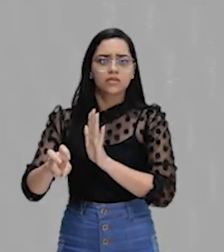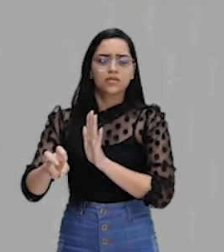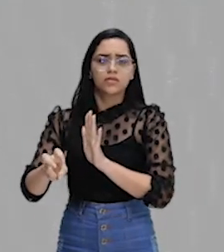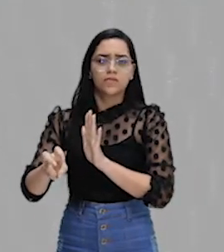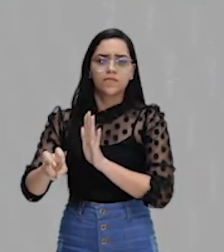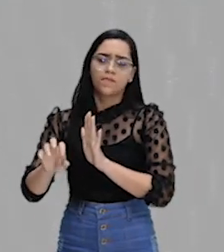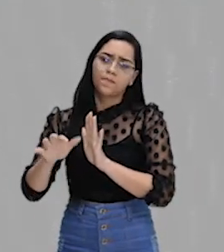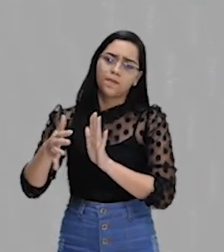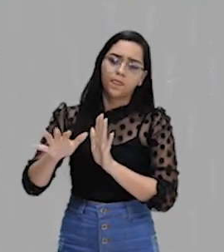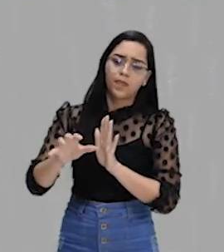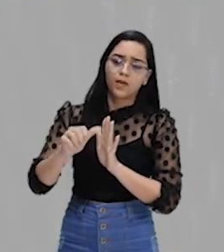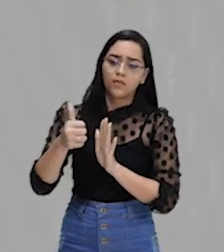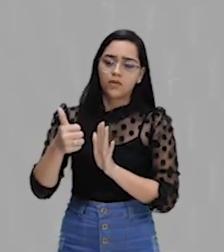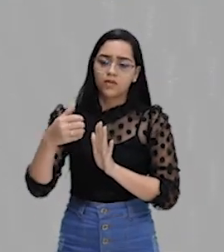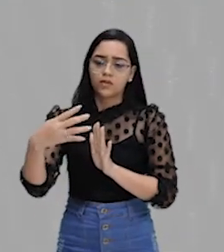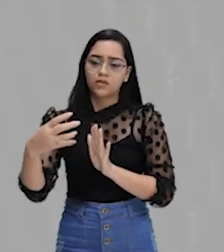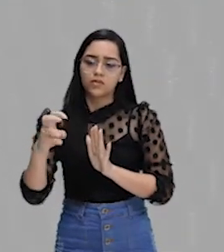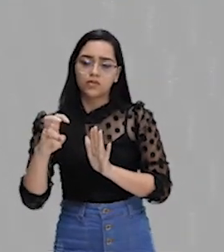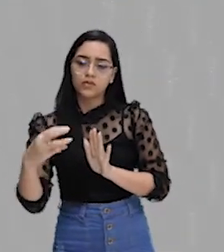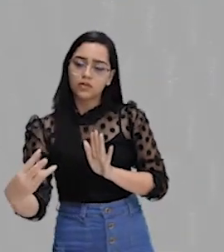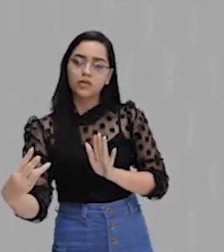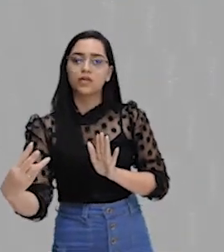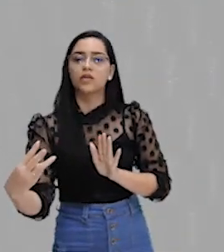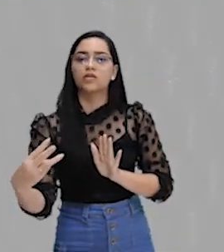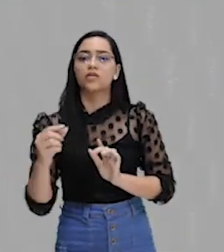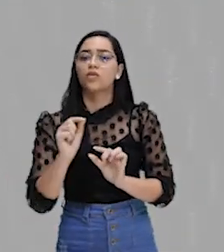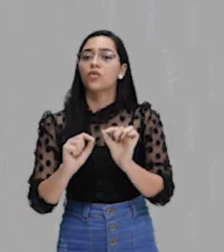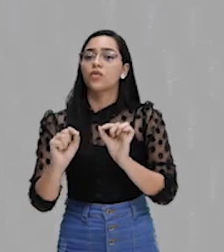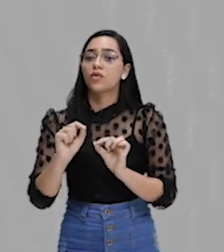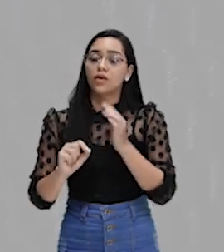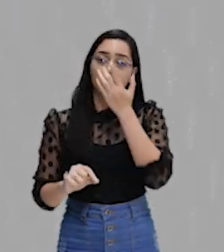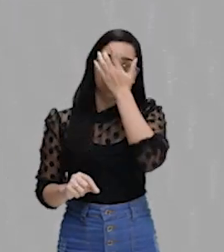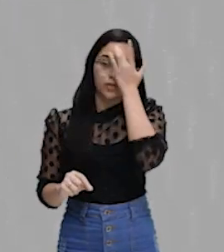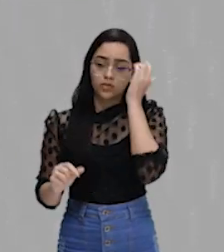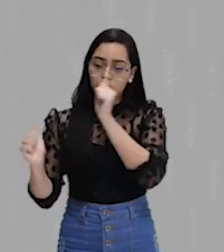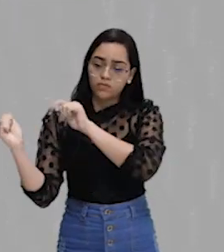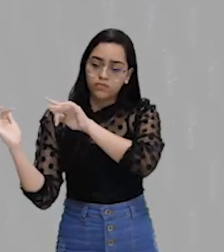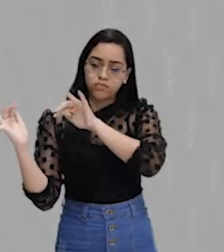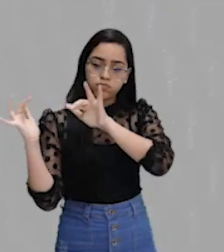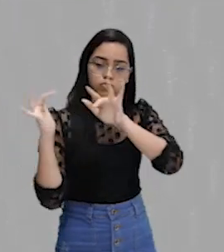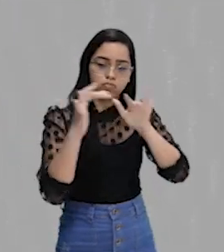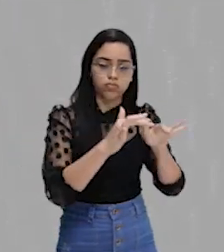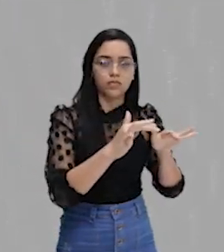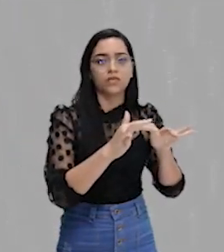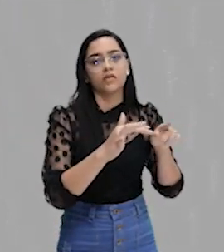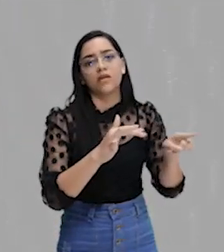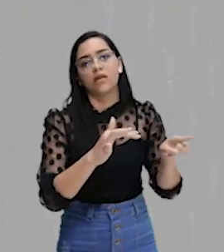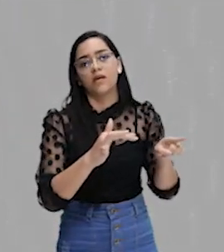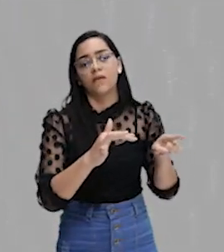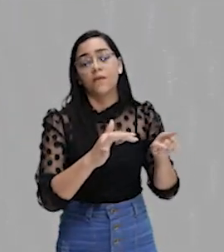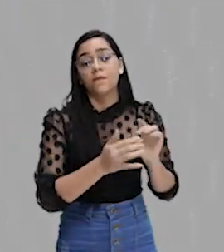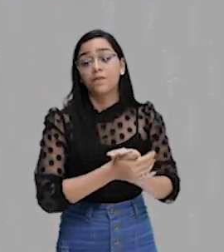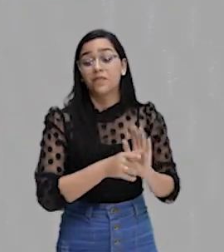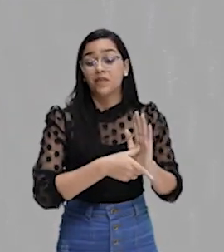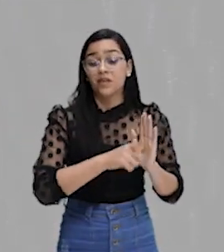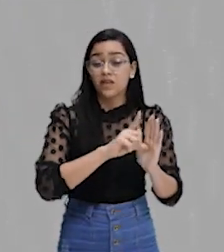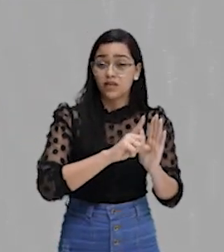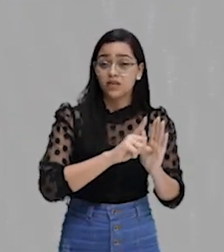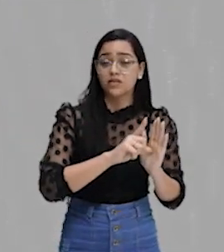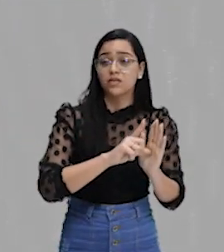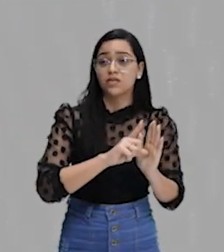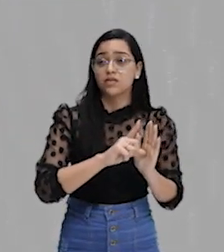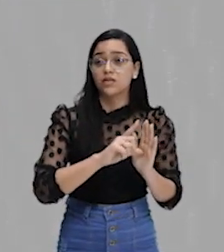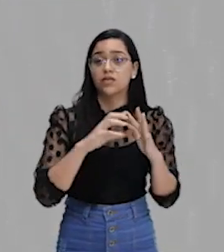até por volta do ano de 1453, quando os turcos otomanos invadiram Constantinopla. Antes disso,